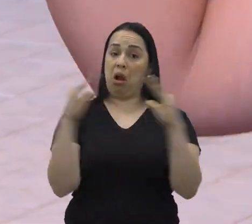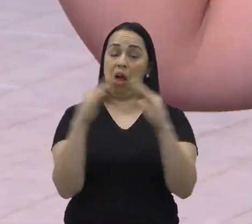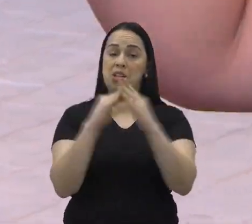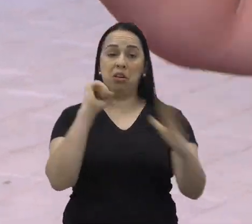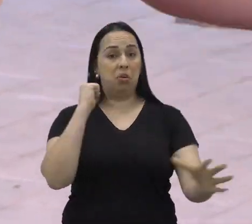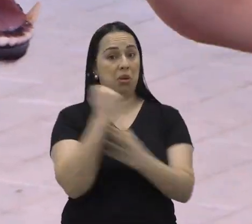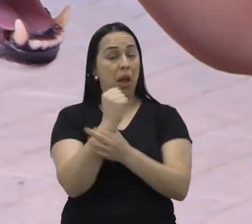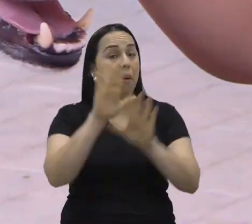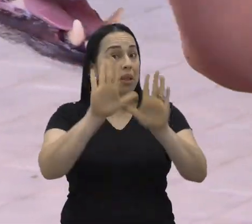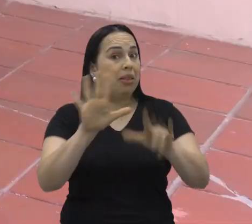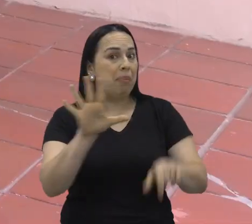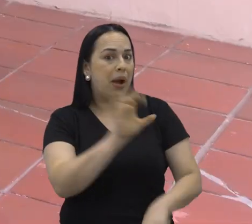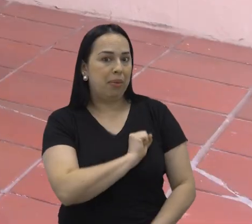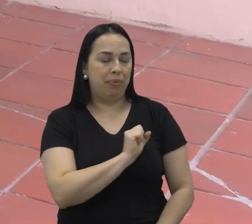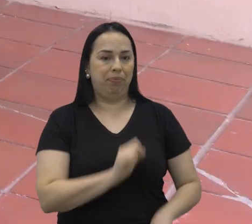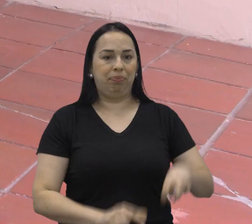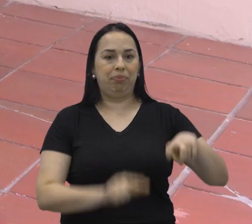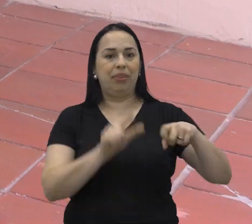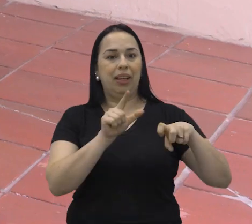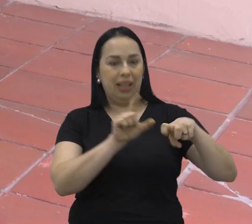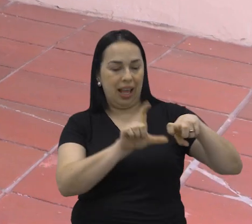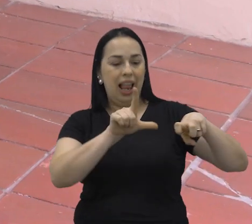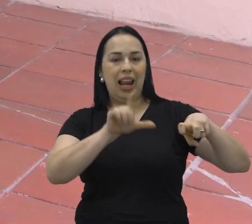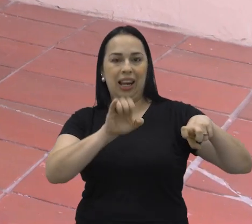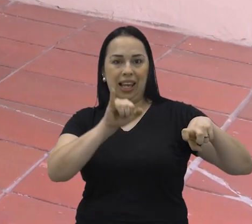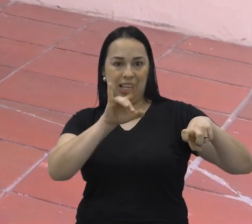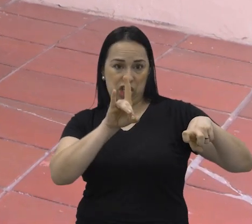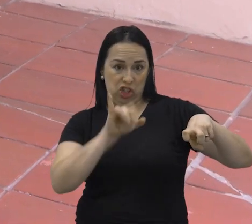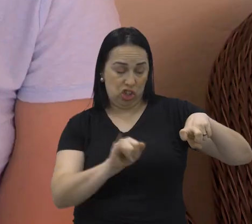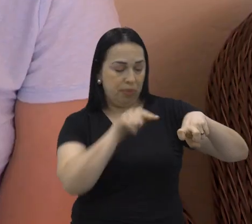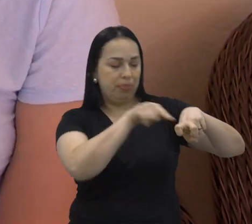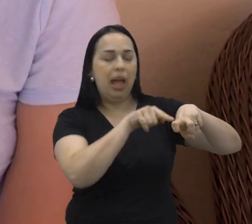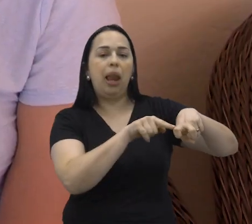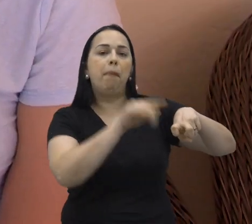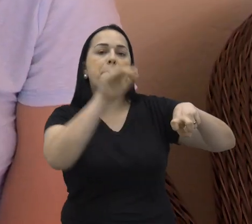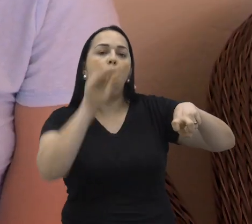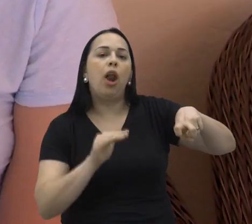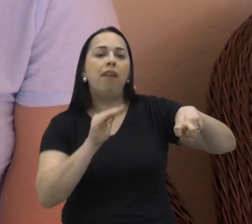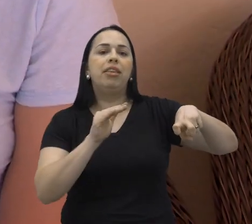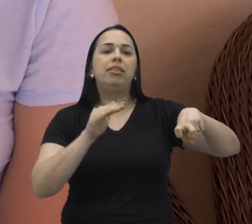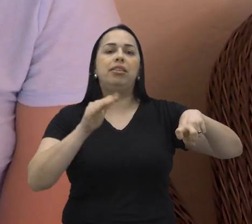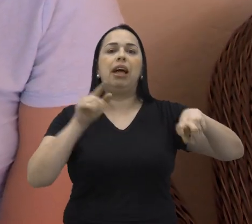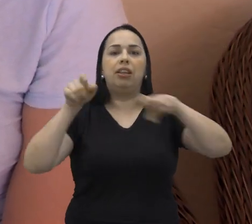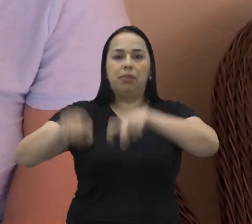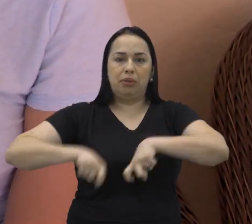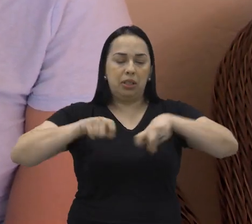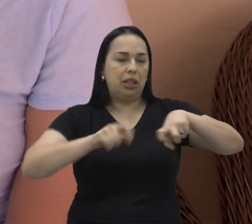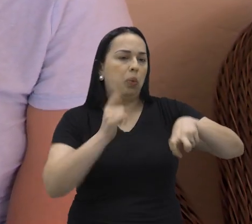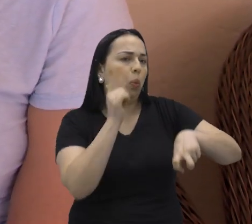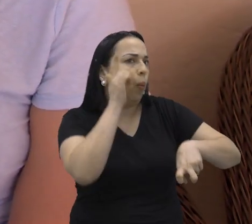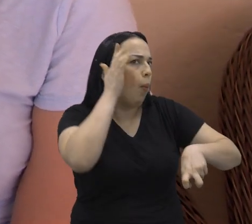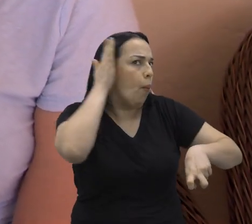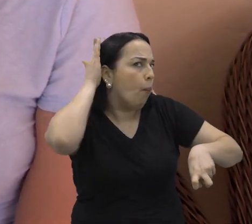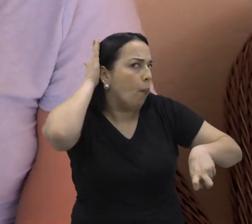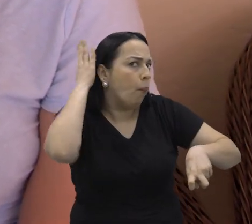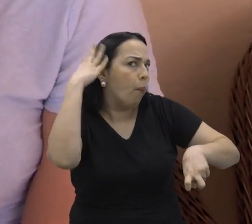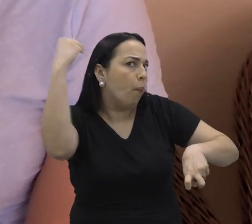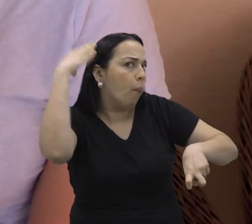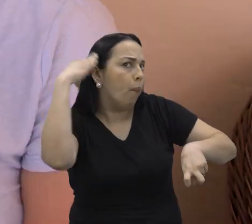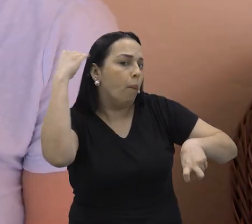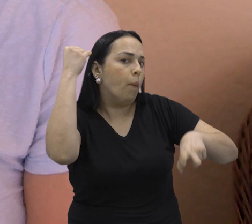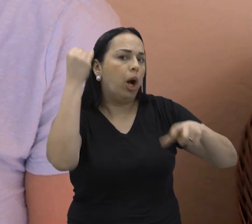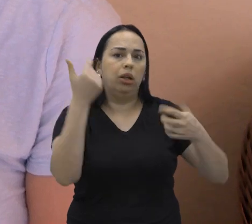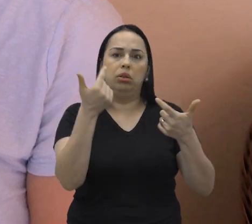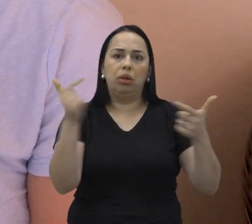vivem felizes e saudáveis em um lar seguro e cheio de amor. A Lady, ela morava em uma fazenda, lá em